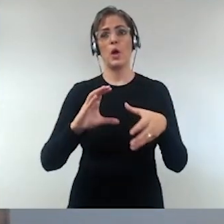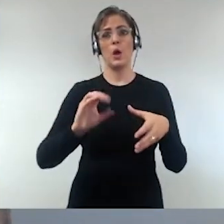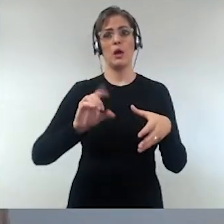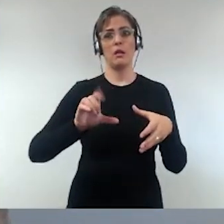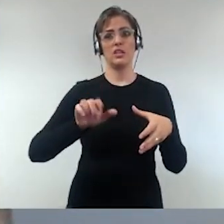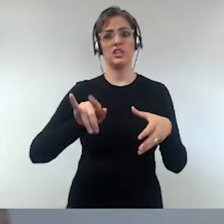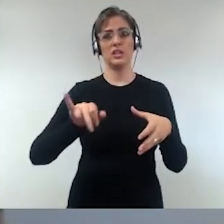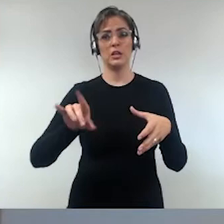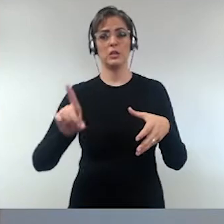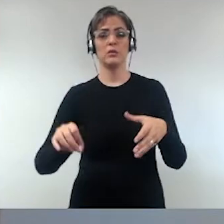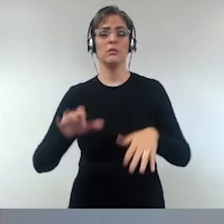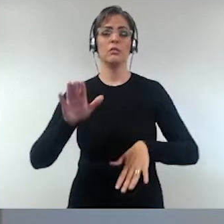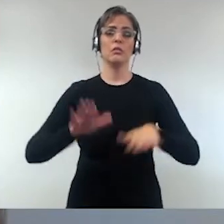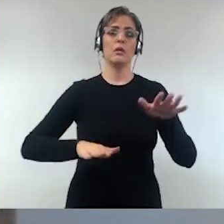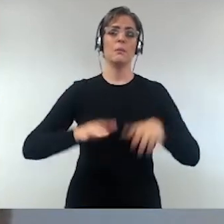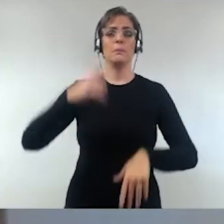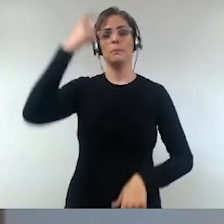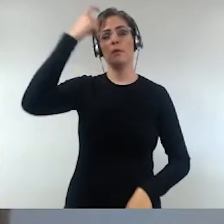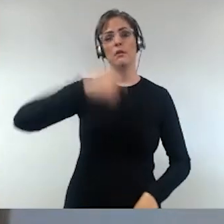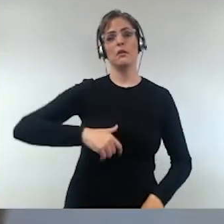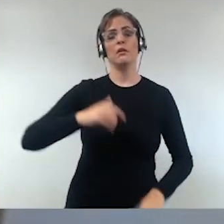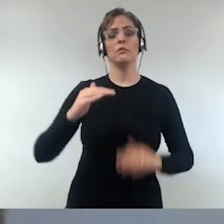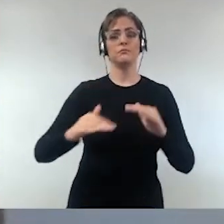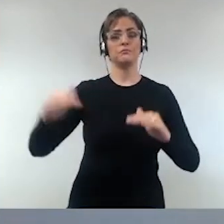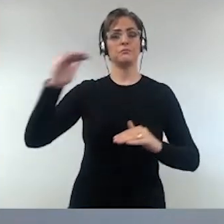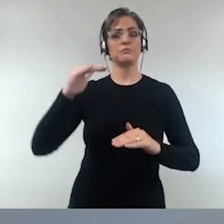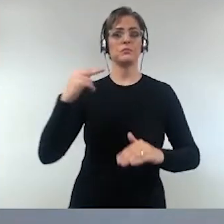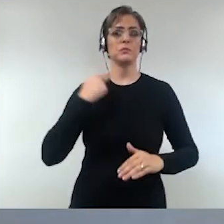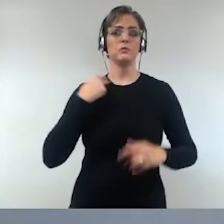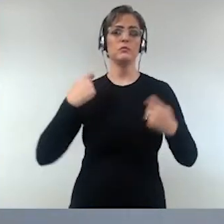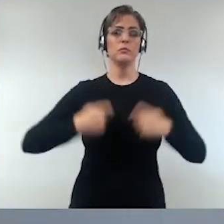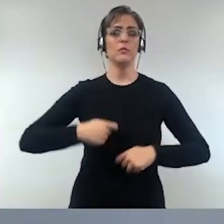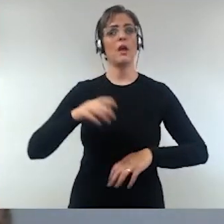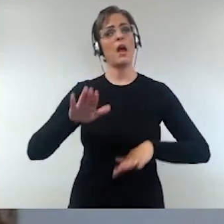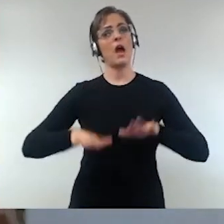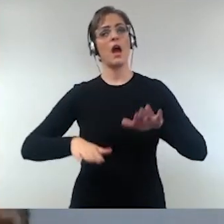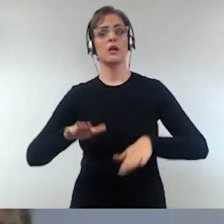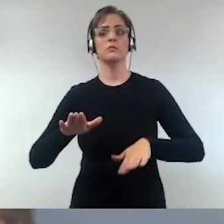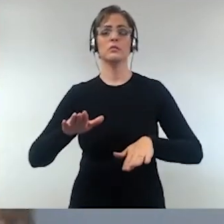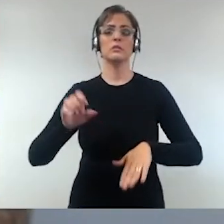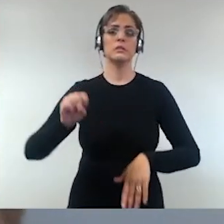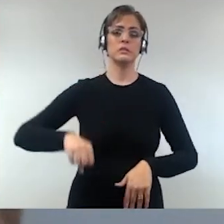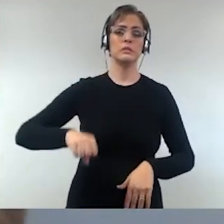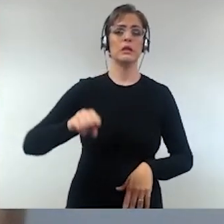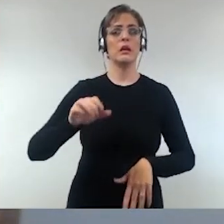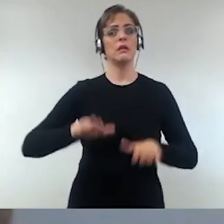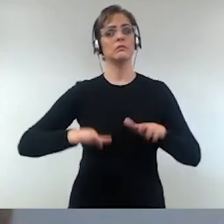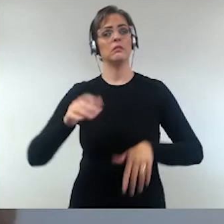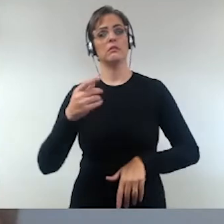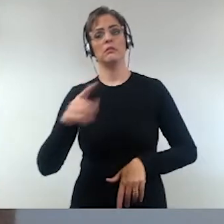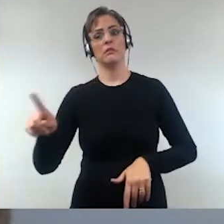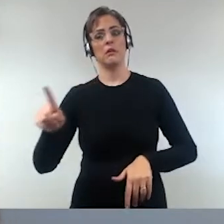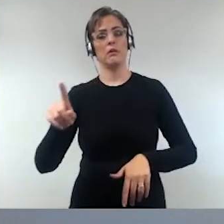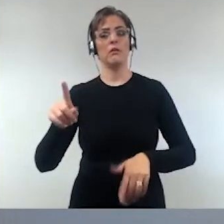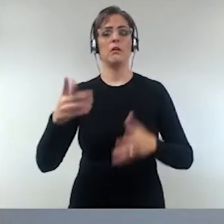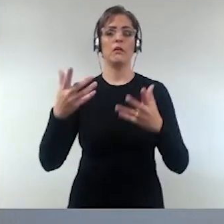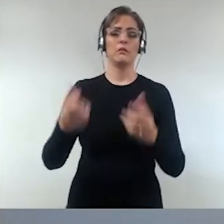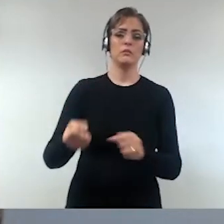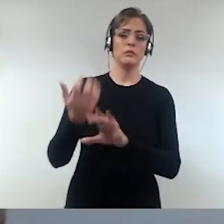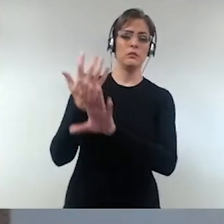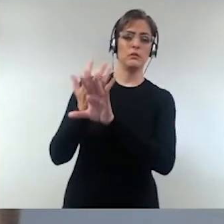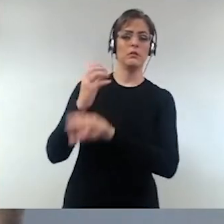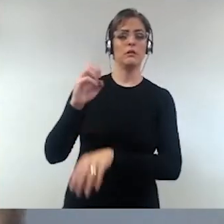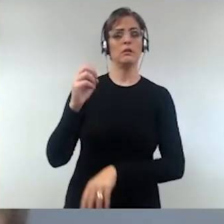turma, e depende do desembargador. Uns despacham e outros não despacham. Uns atendem por videoconferência, outros por